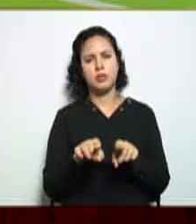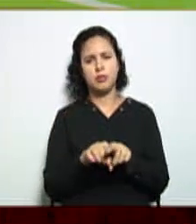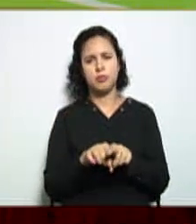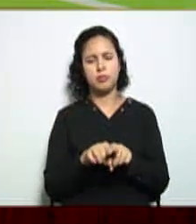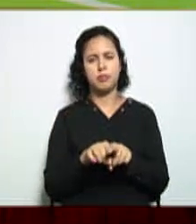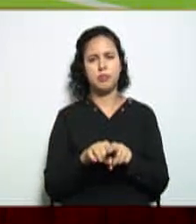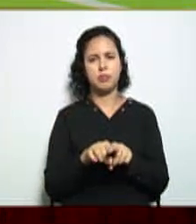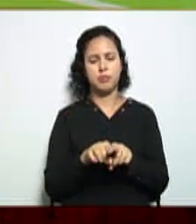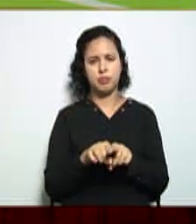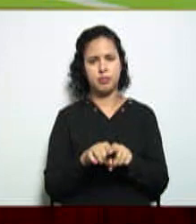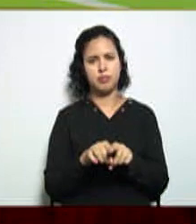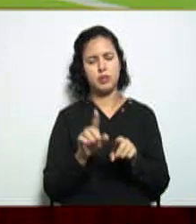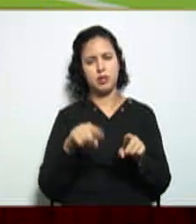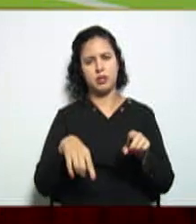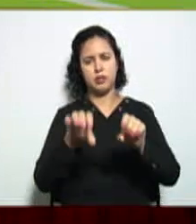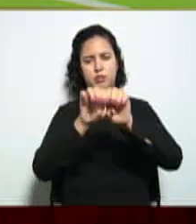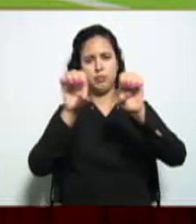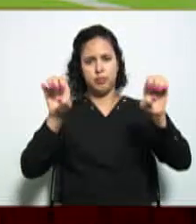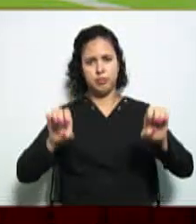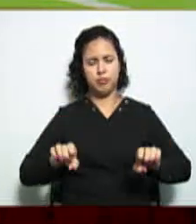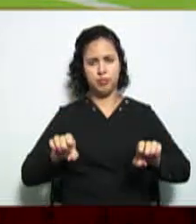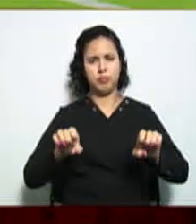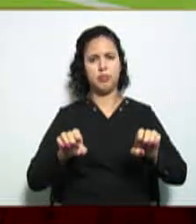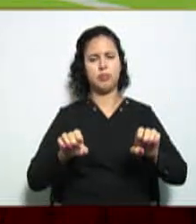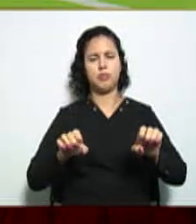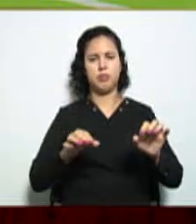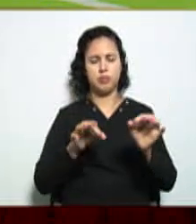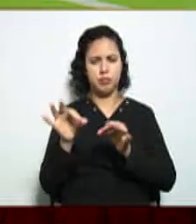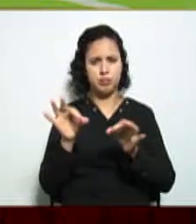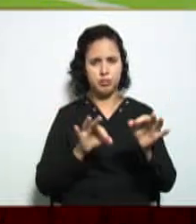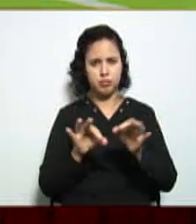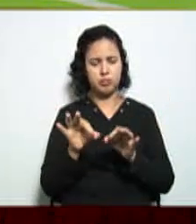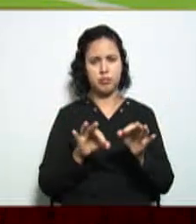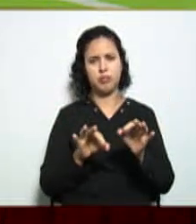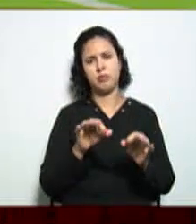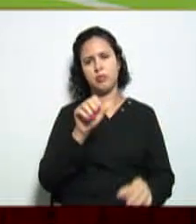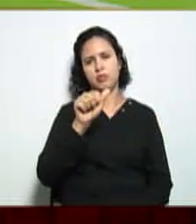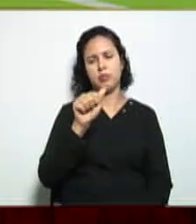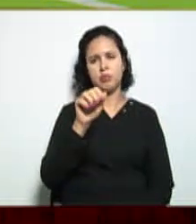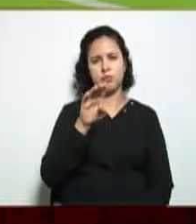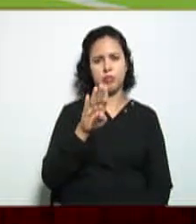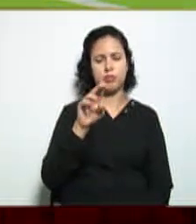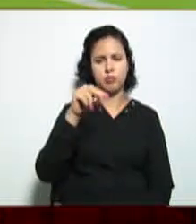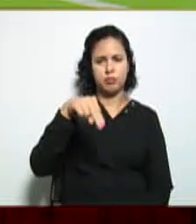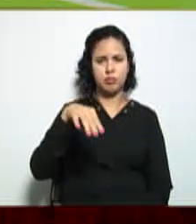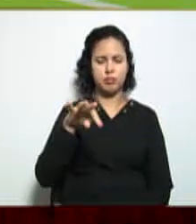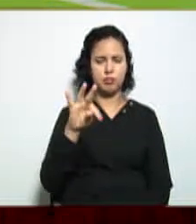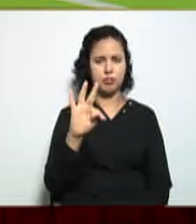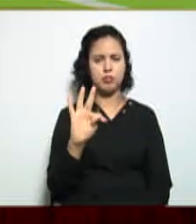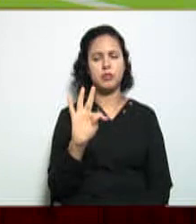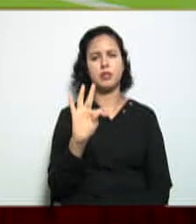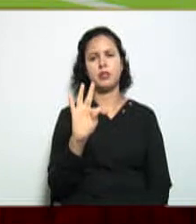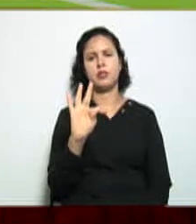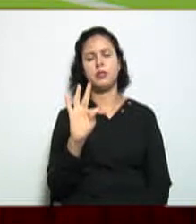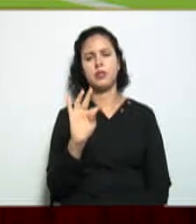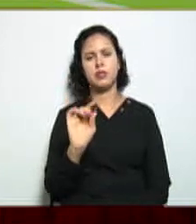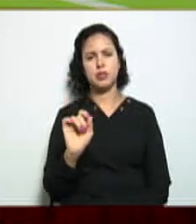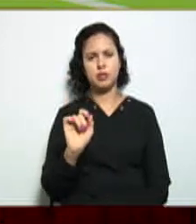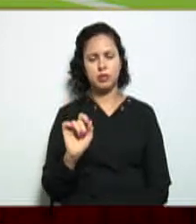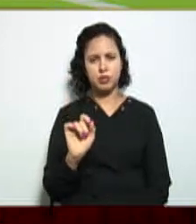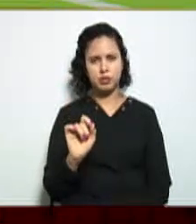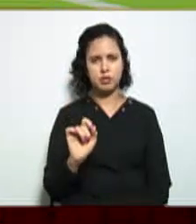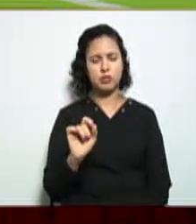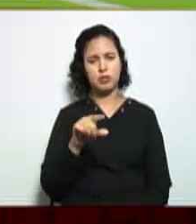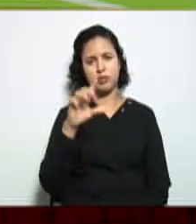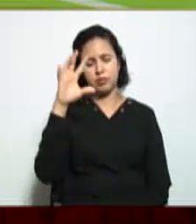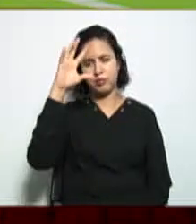que atender às normas de formatação, que são as normas definidas pela ABNT, que é a Associação Brasileira de Normas Técnicas, e que você vai